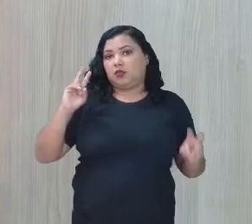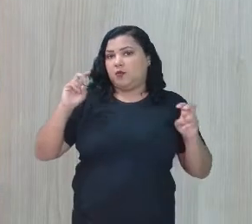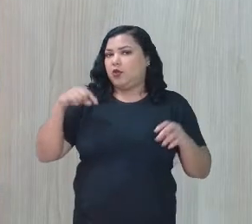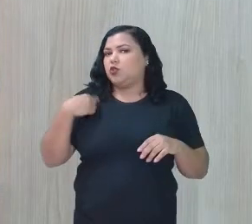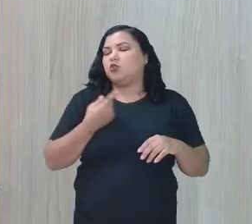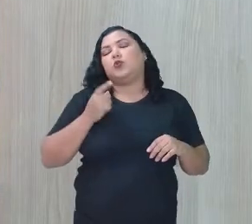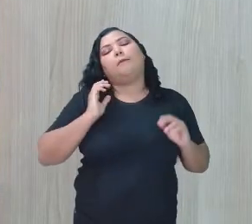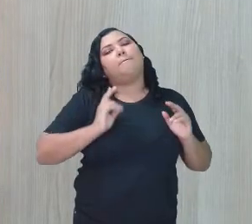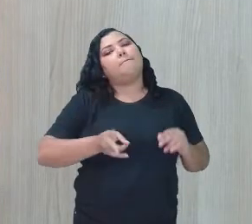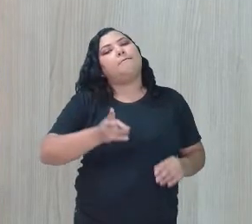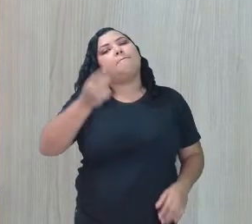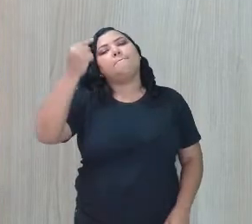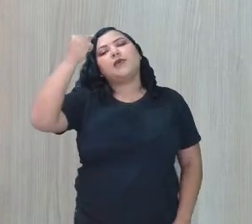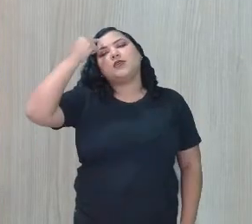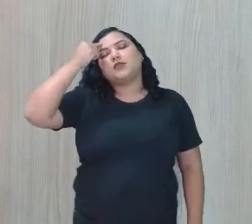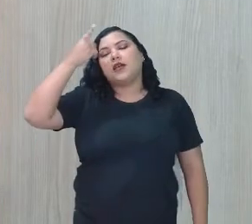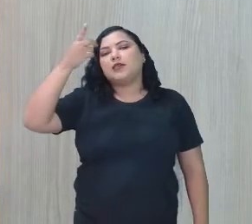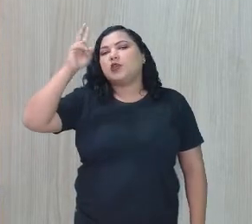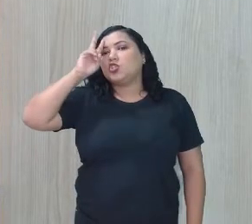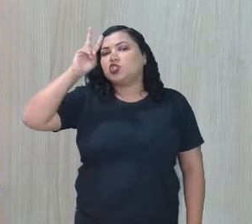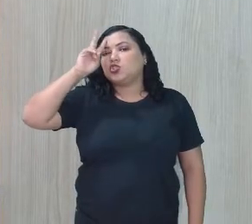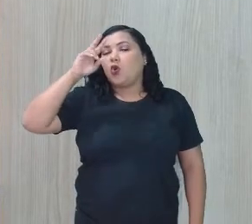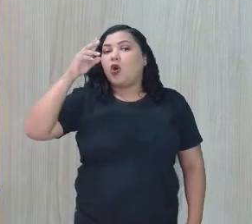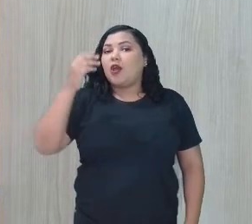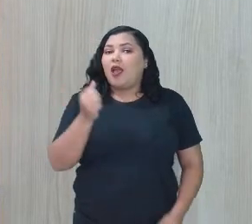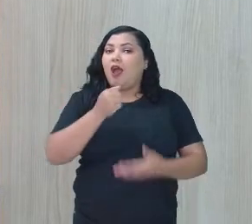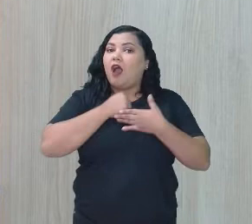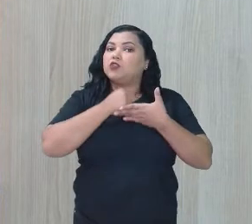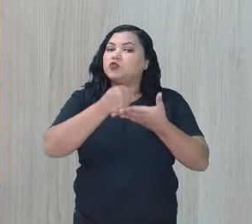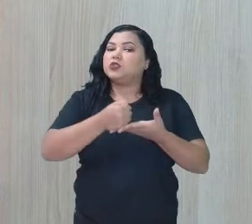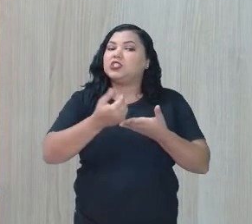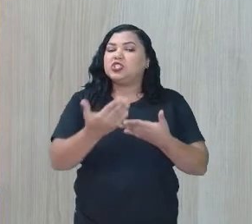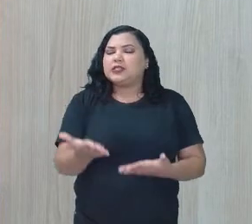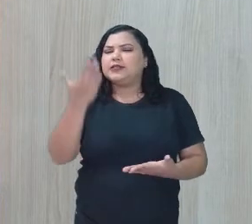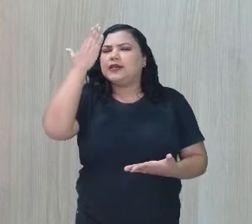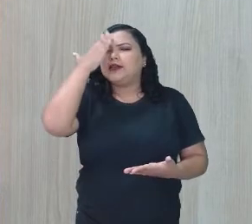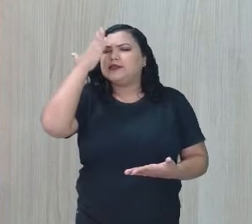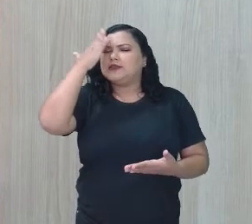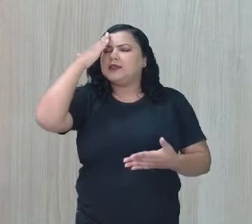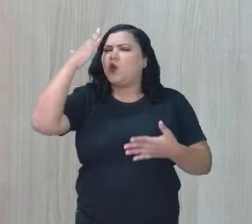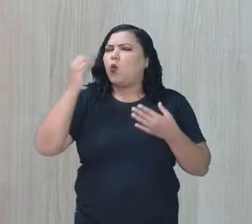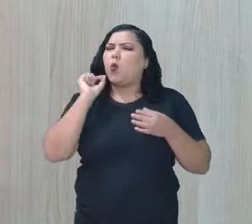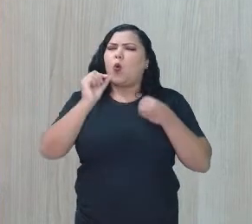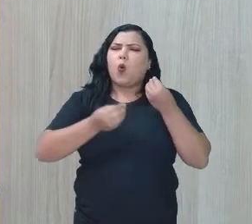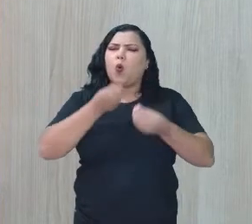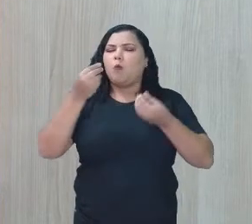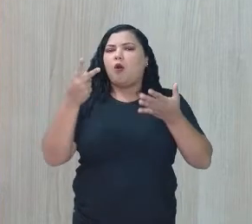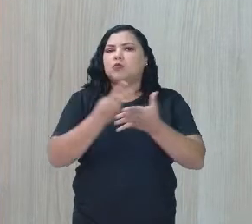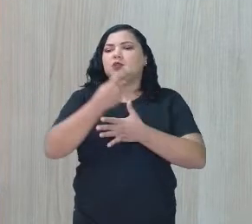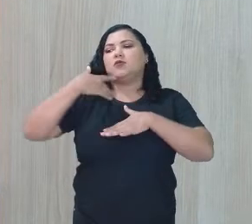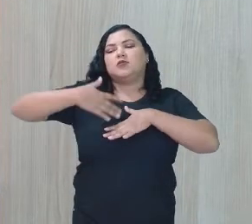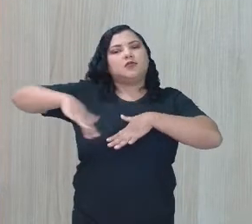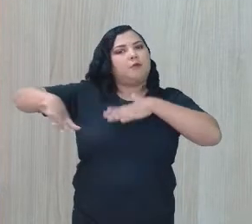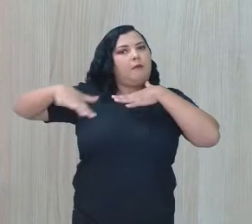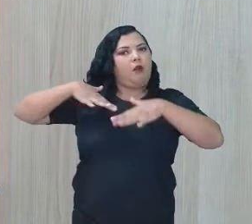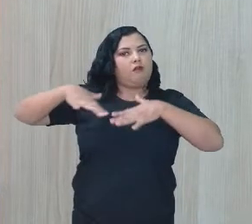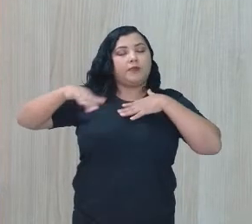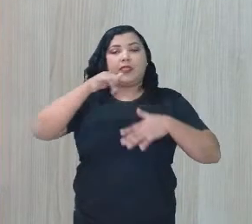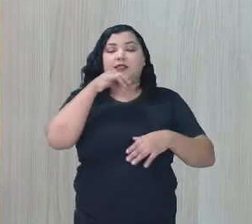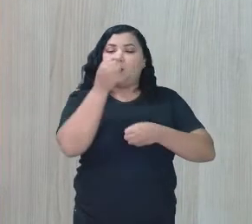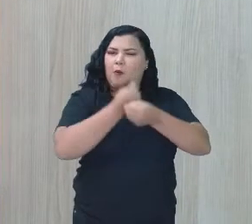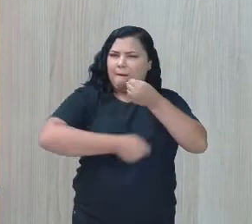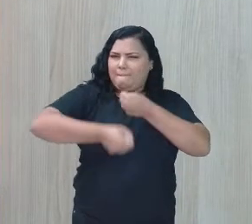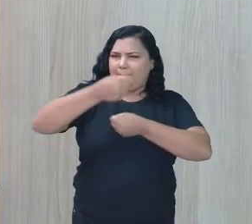gente precisa sempre pensar, né? Acho que a história, ela nos ajuda a entender esses movimentos, né? Então, como no passado a humanidade